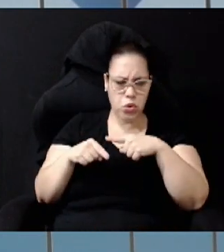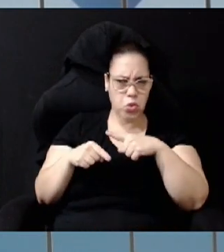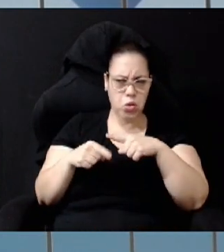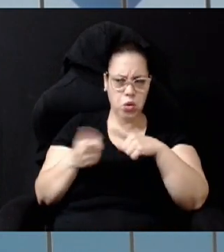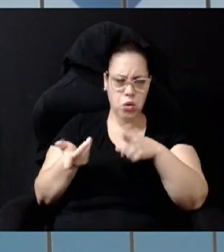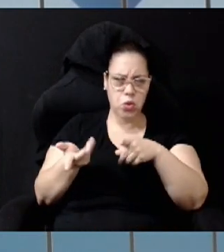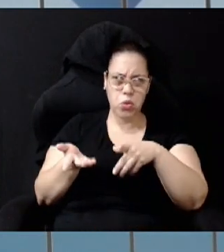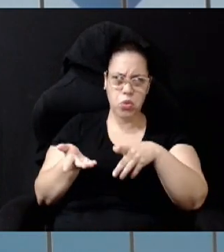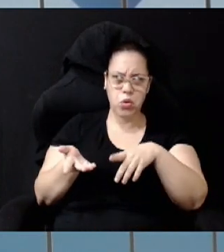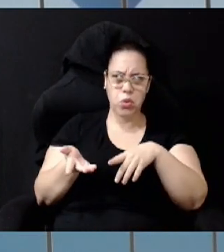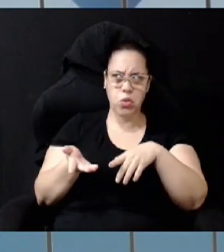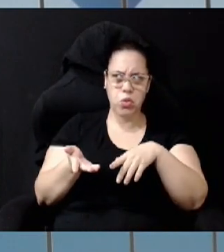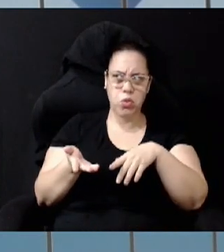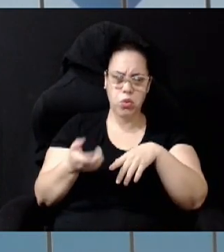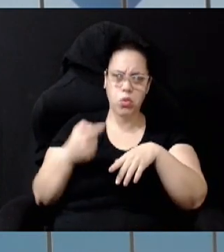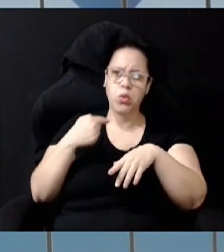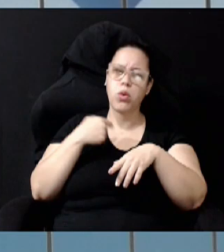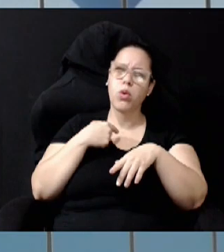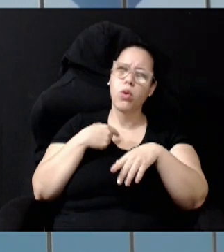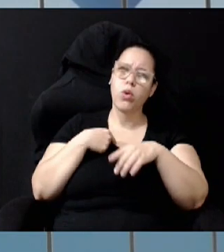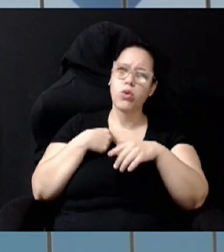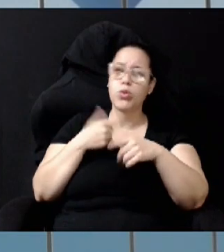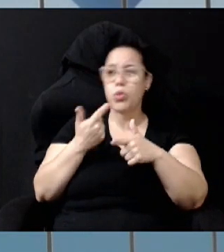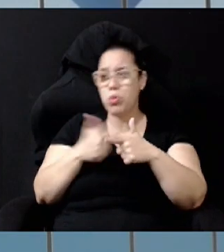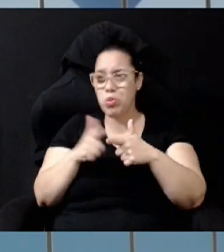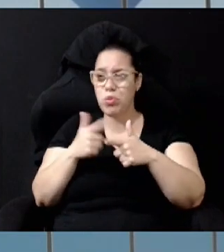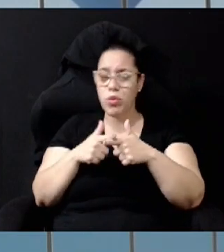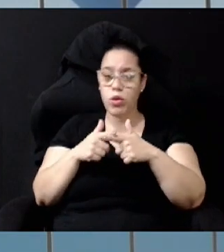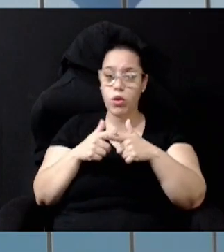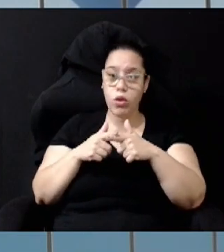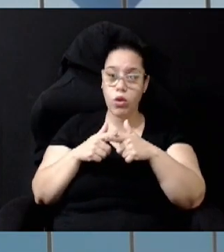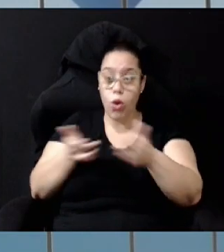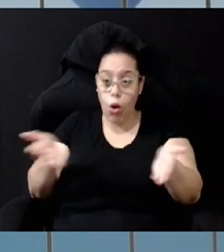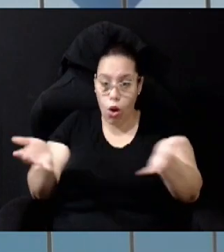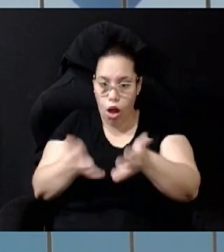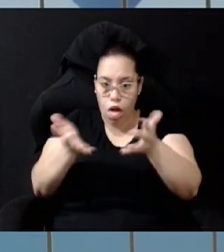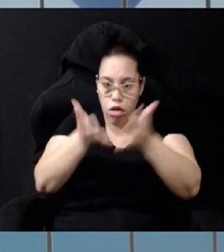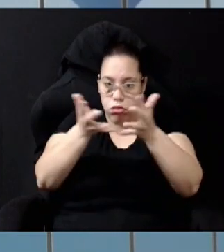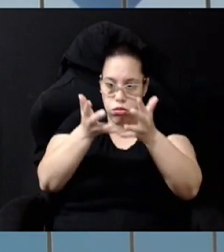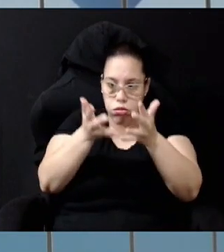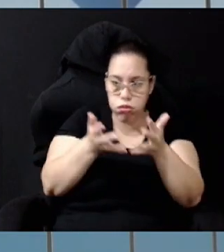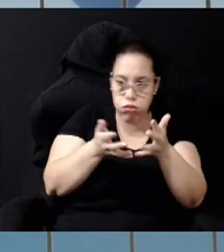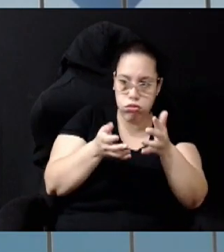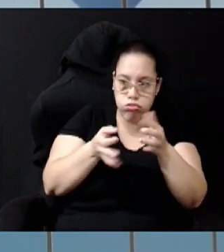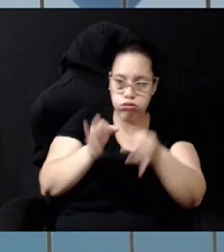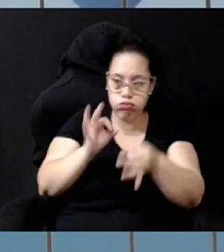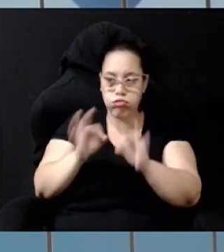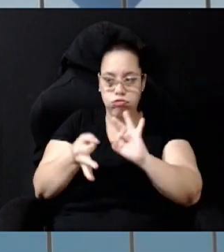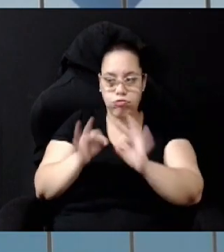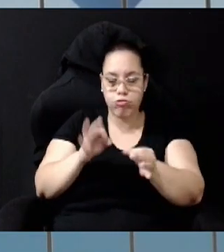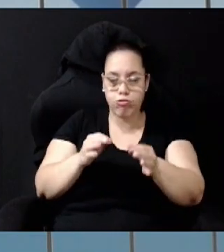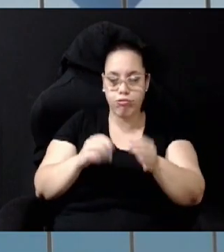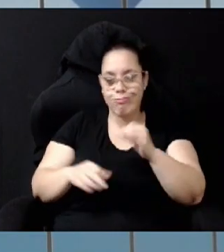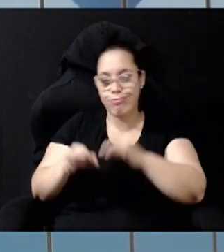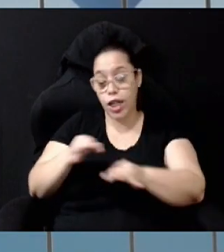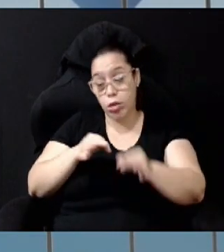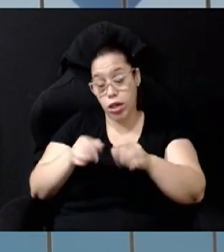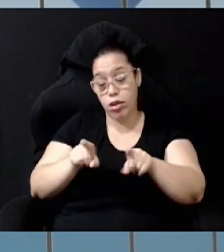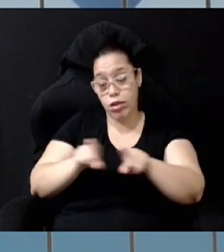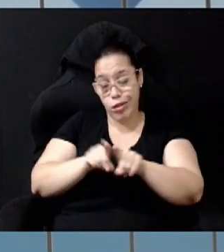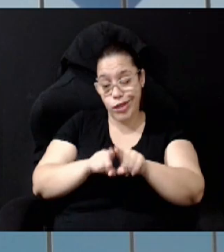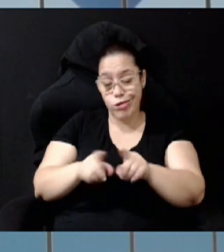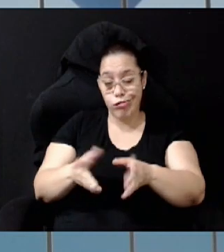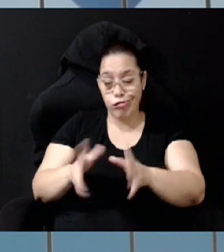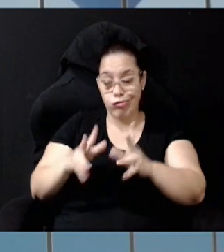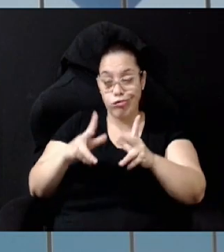eu tive algum dano, então você fomenta mais essas ações. E o Poder Judiciário ele precisa estar mais preparado também para isso. Todo mundo precisa